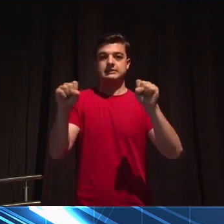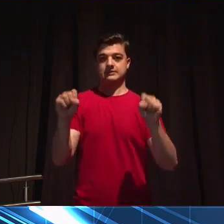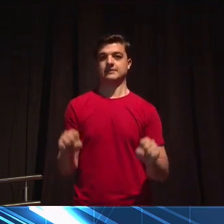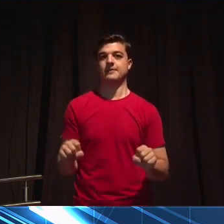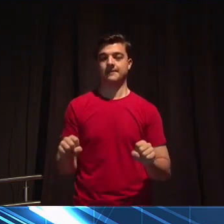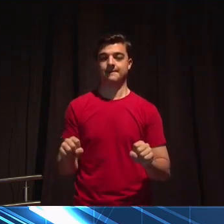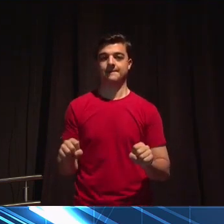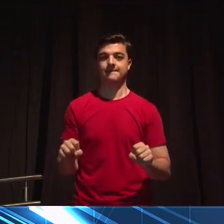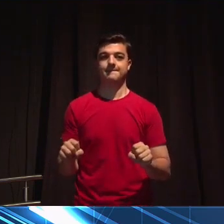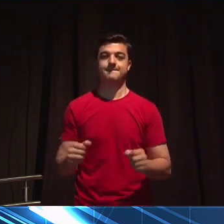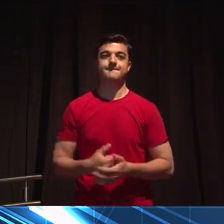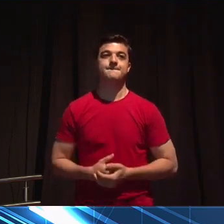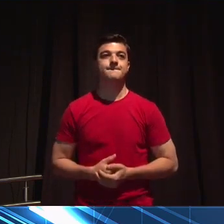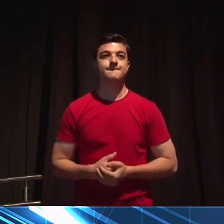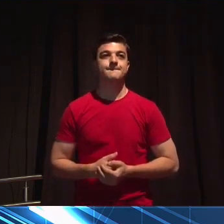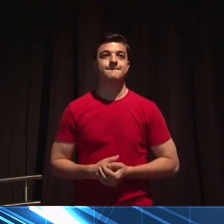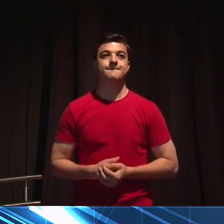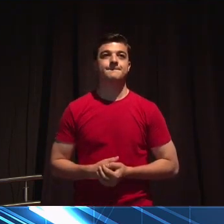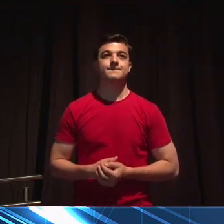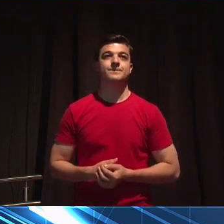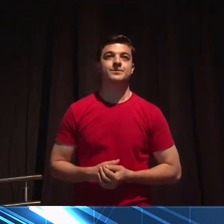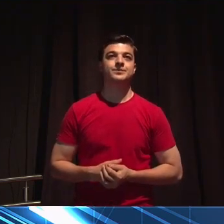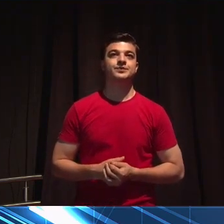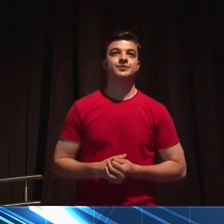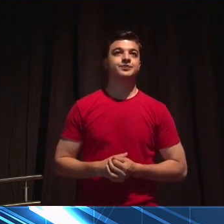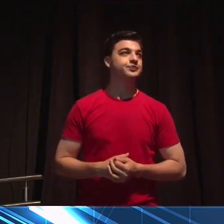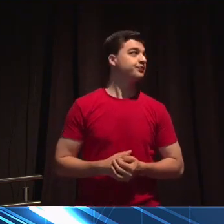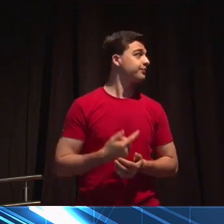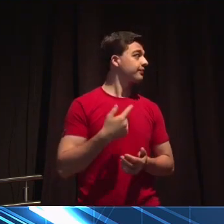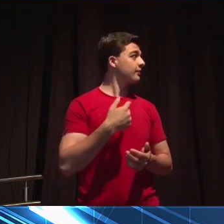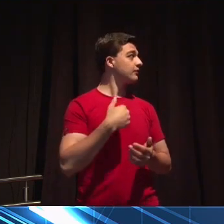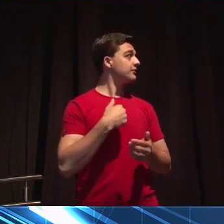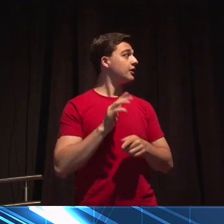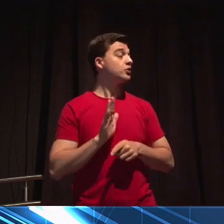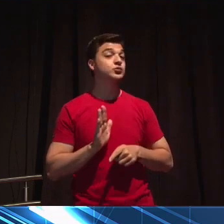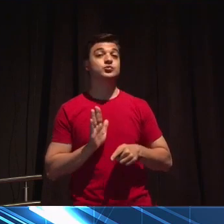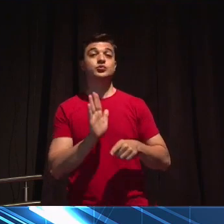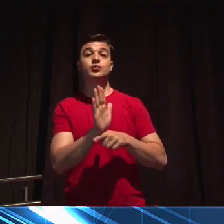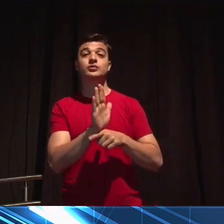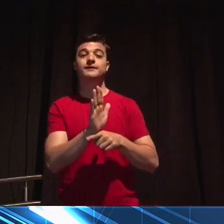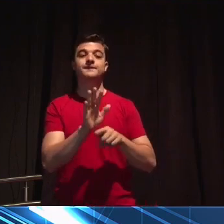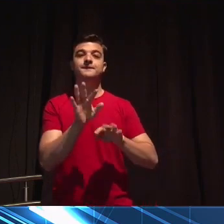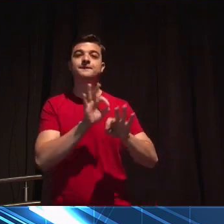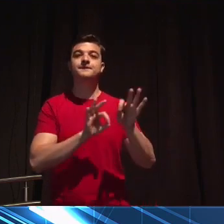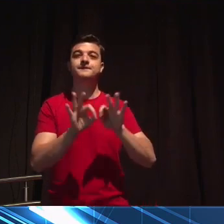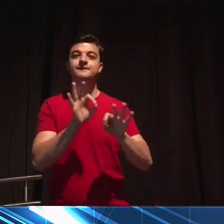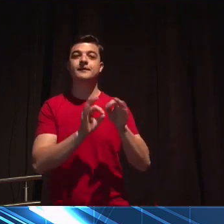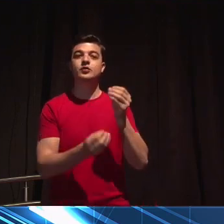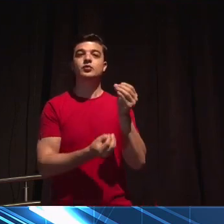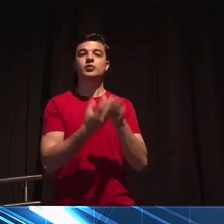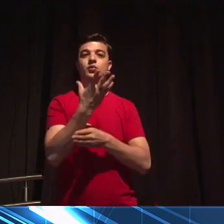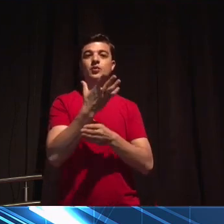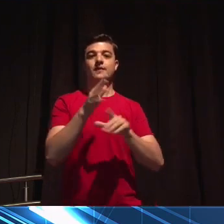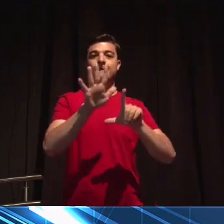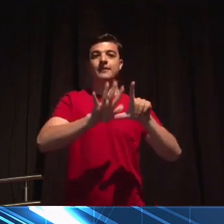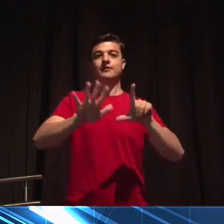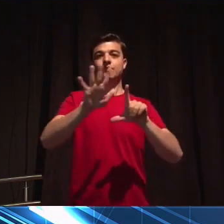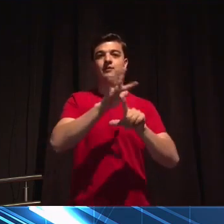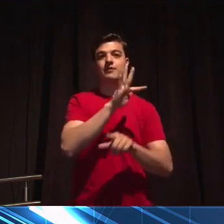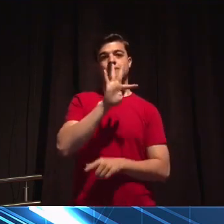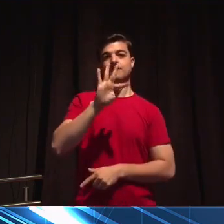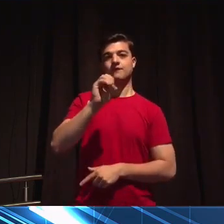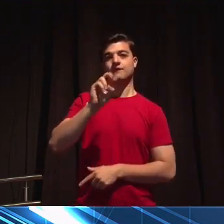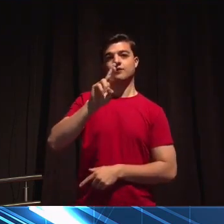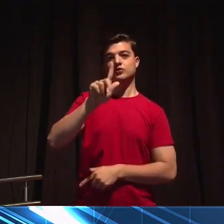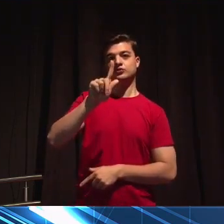agora. Lá eu trabalhei fundando essa plataforma chamada Forge, né? Basicamente eu estava lá desde o início. Forge, o que é o Forge? Tem uma